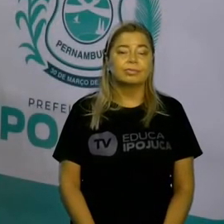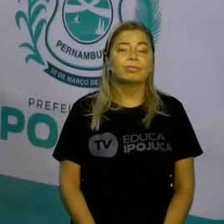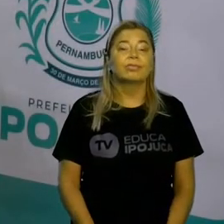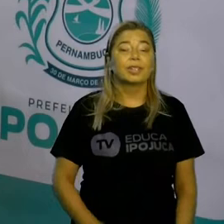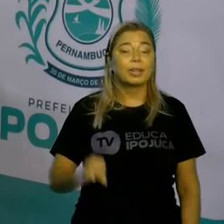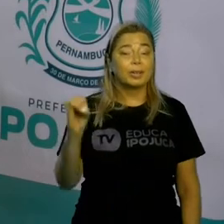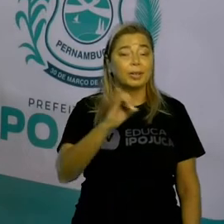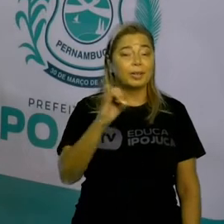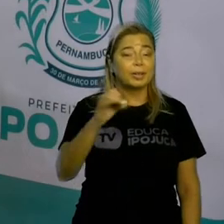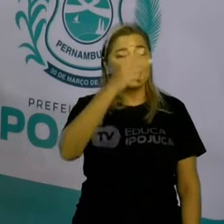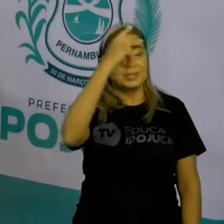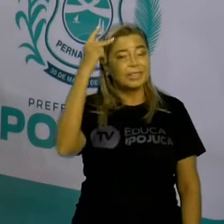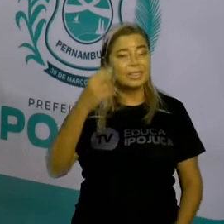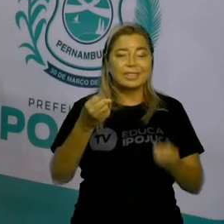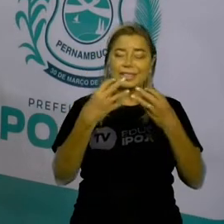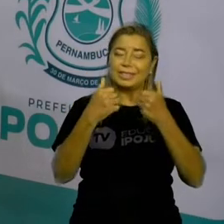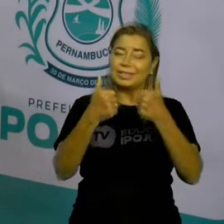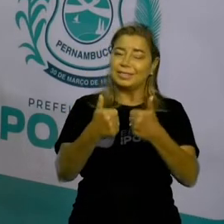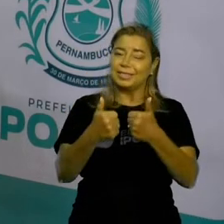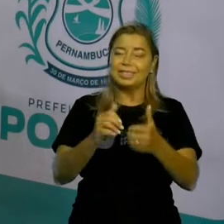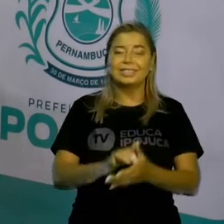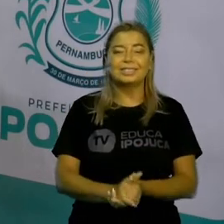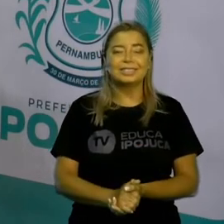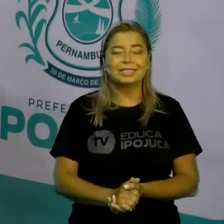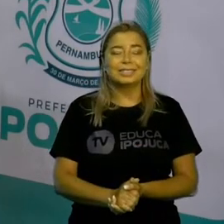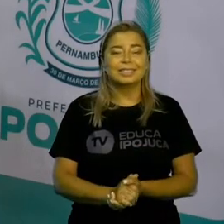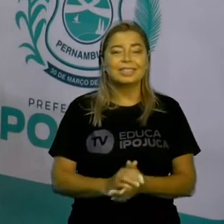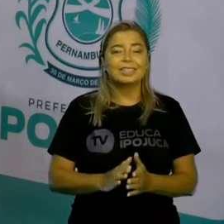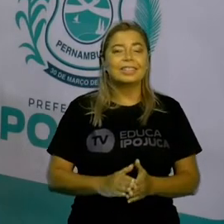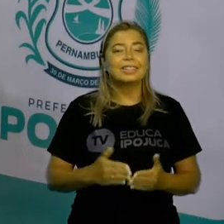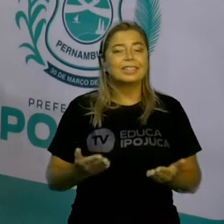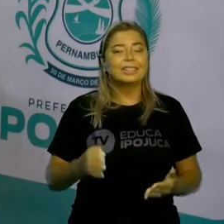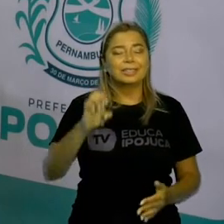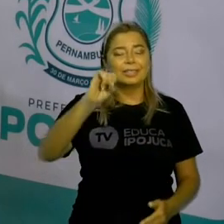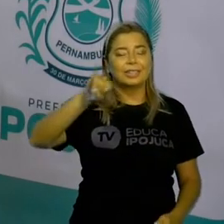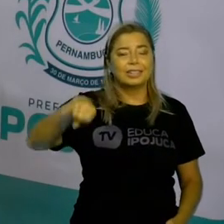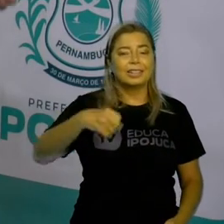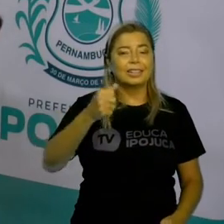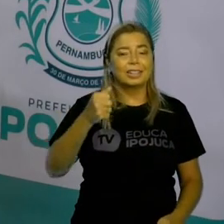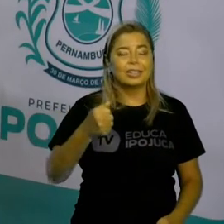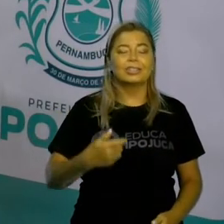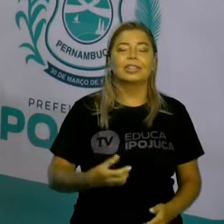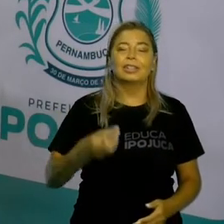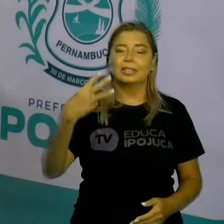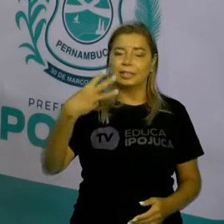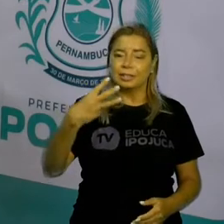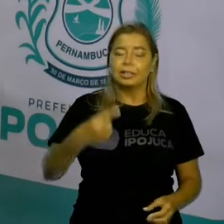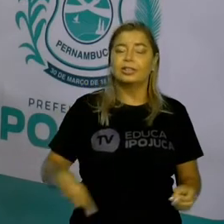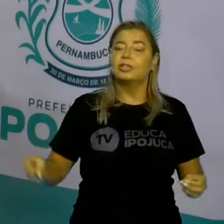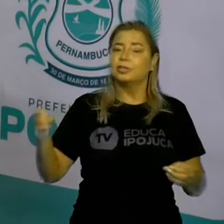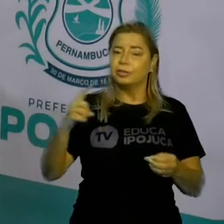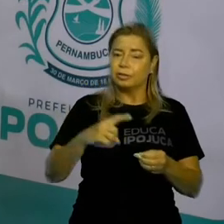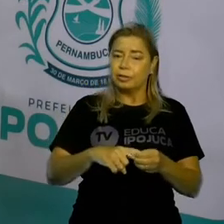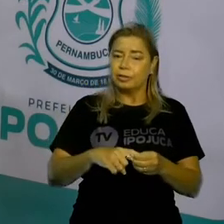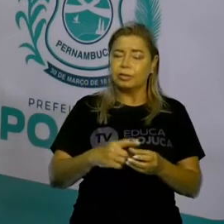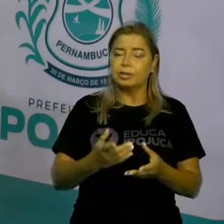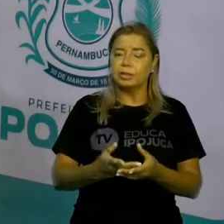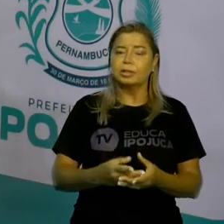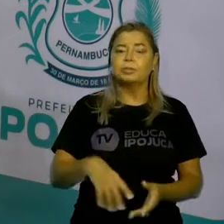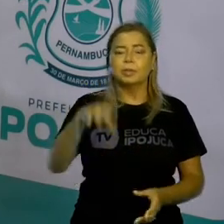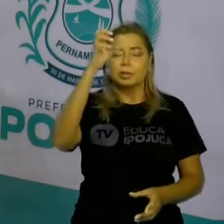E aí, pessoal, como vocês estão? Tudo bem? Pois é, já três, estamos voltando para mais um encontro